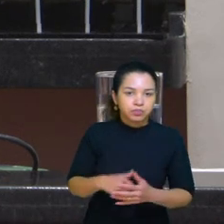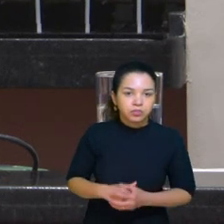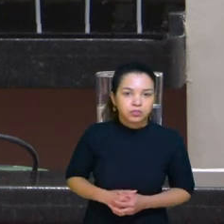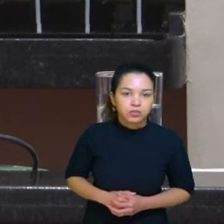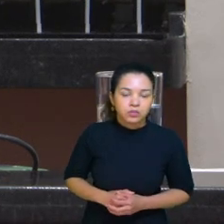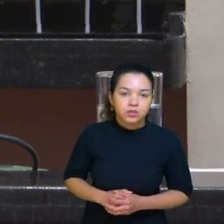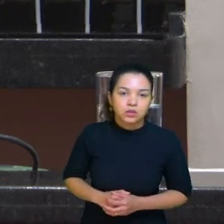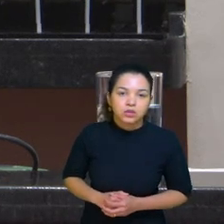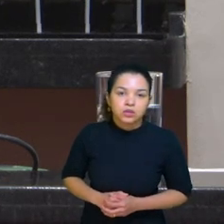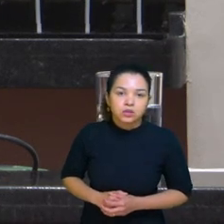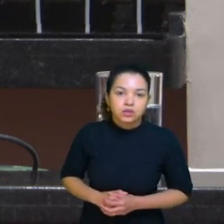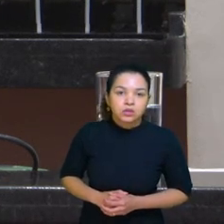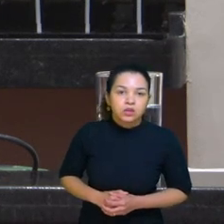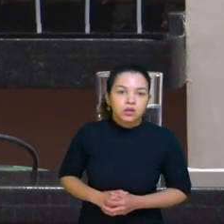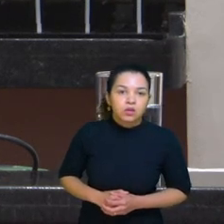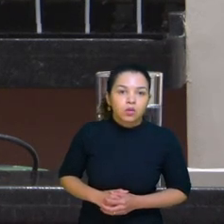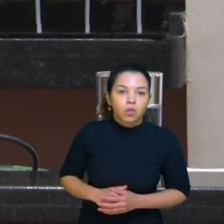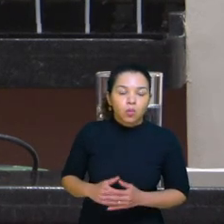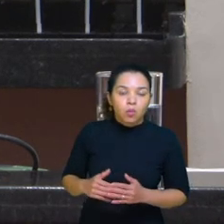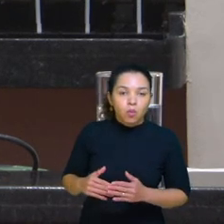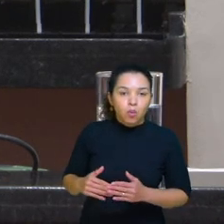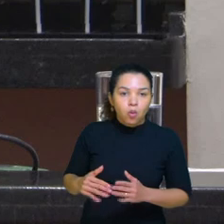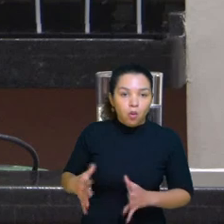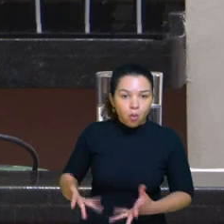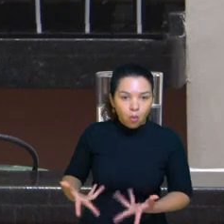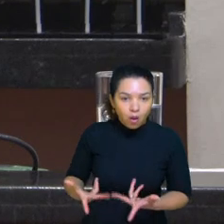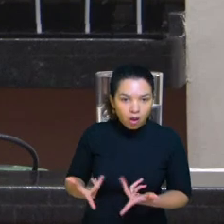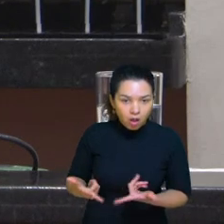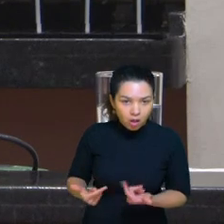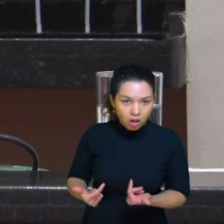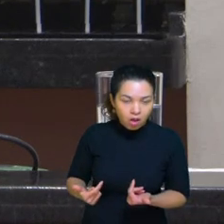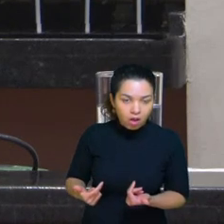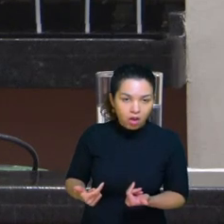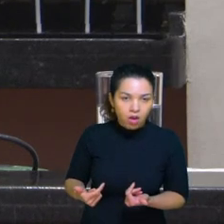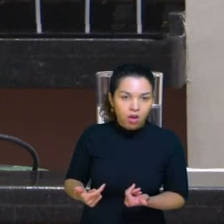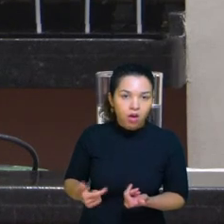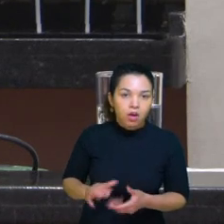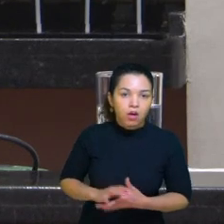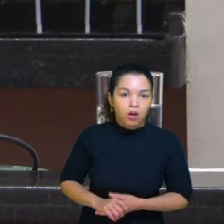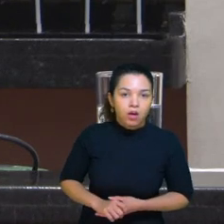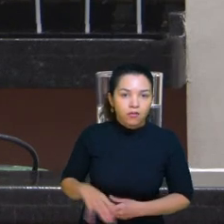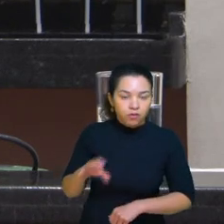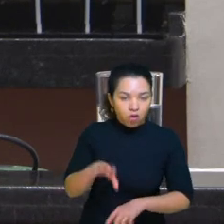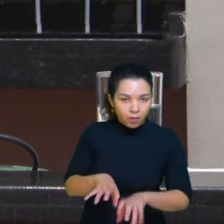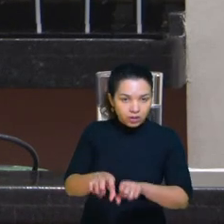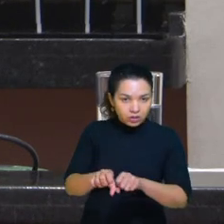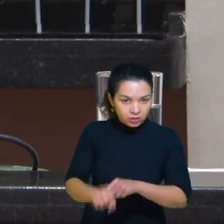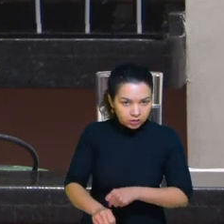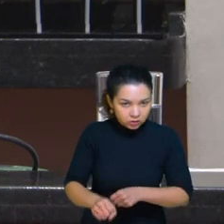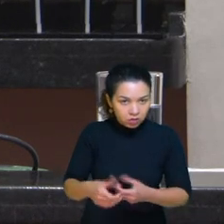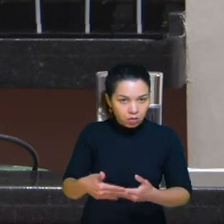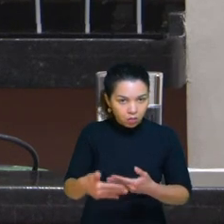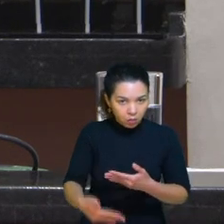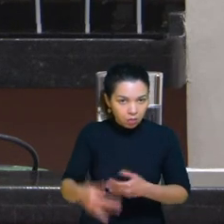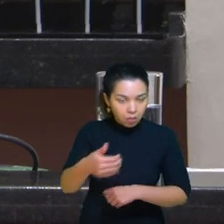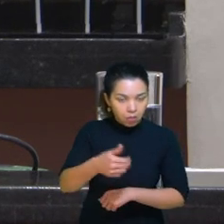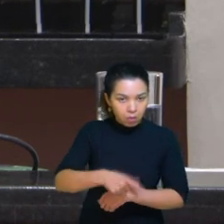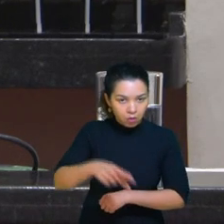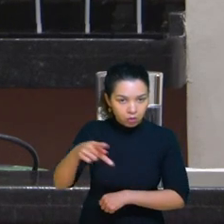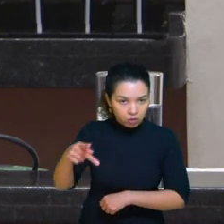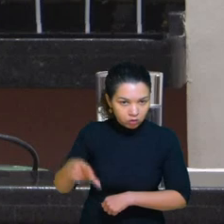formação inicial de professores a partir do mapeamento das instituições que formam os profissionais e